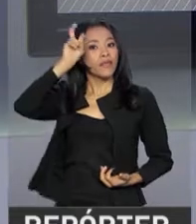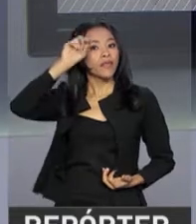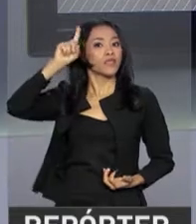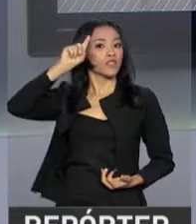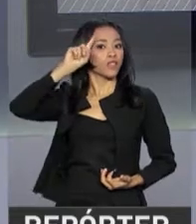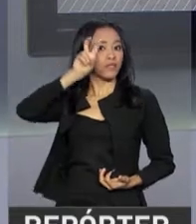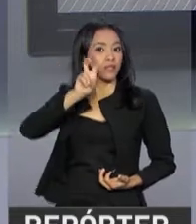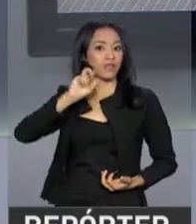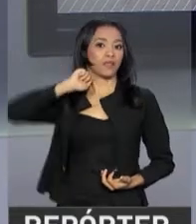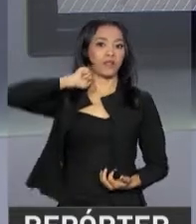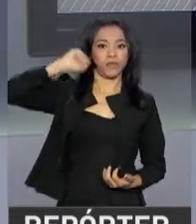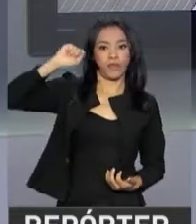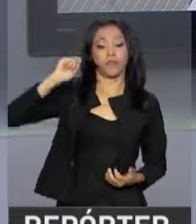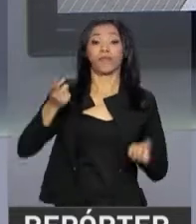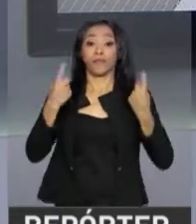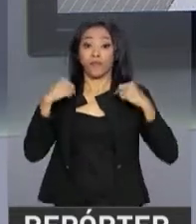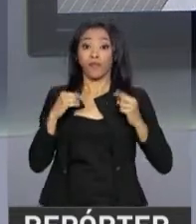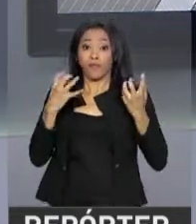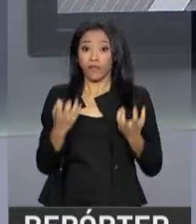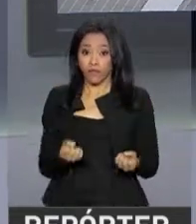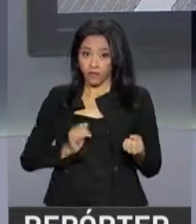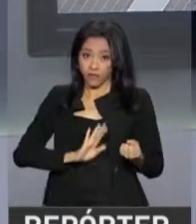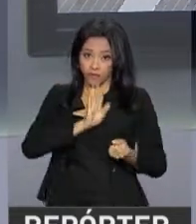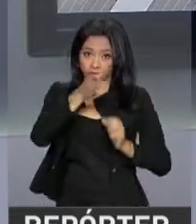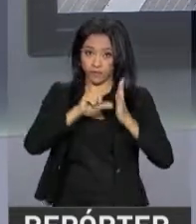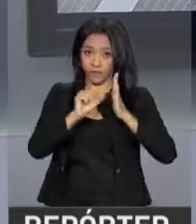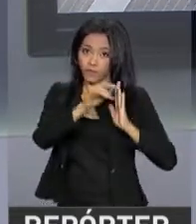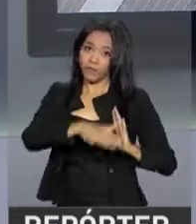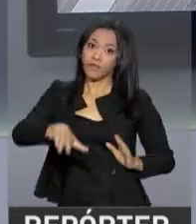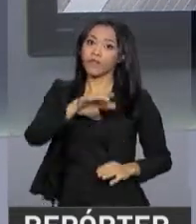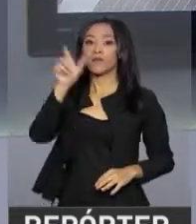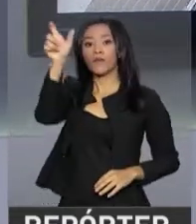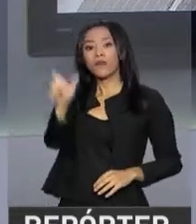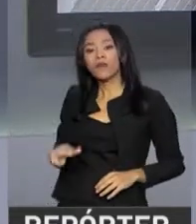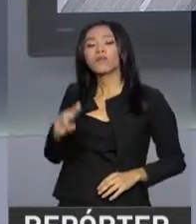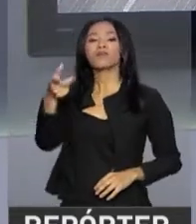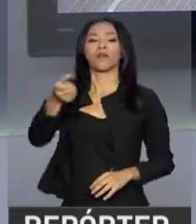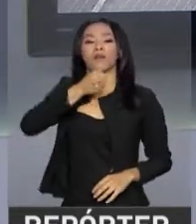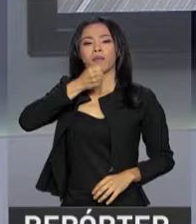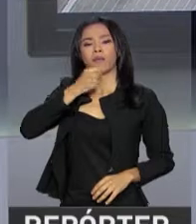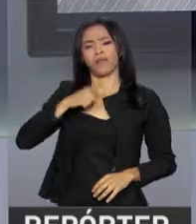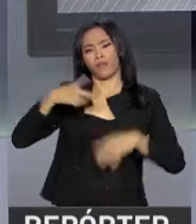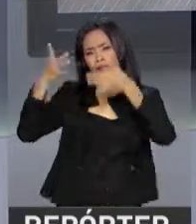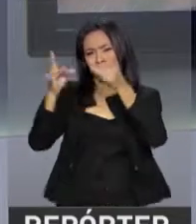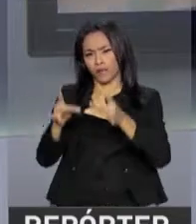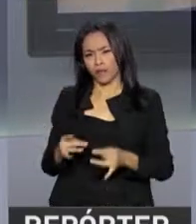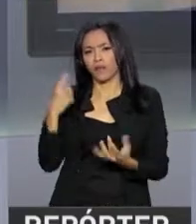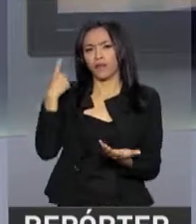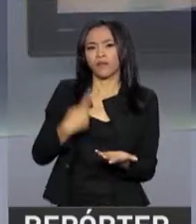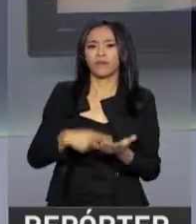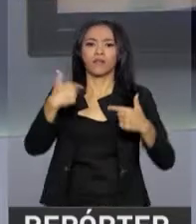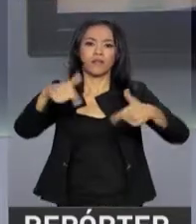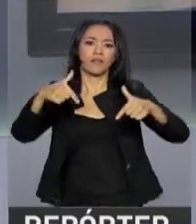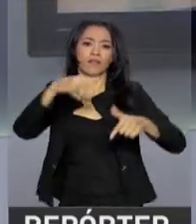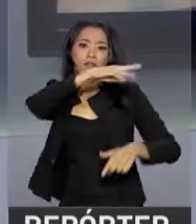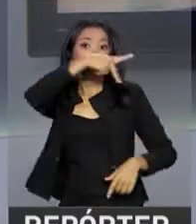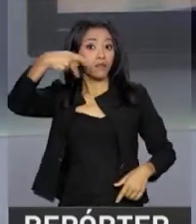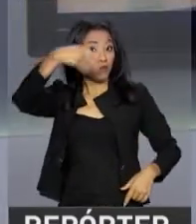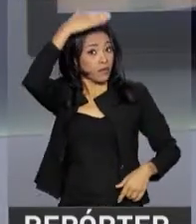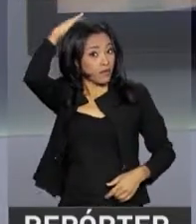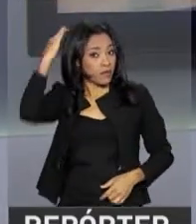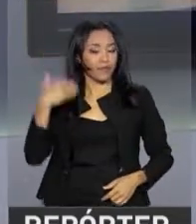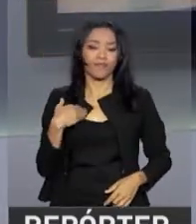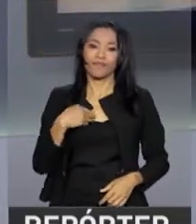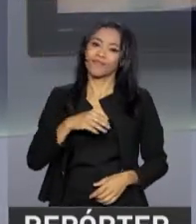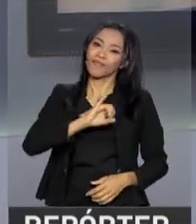abril. Vamos ao Palácio do Planalto conversar ao vivo com o repórter Ney Pereira, que tem os detalhes da agenda do presidente Michel Temer. Olá,